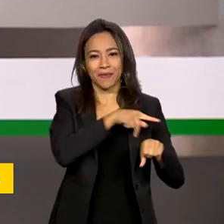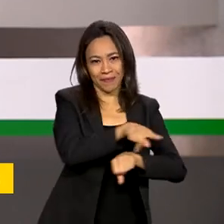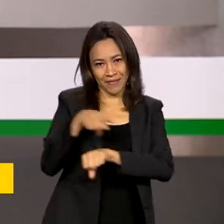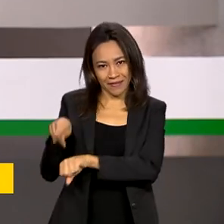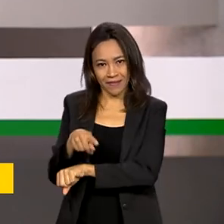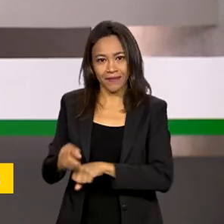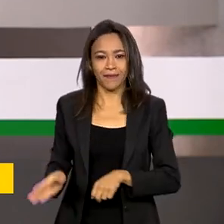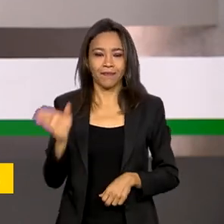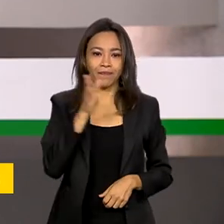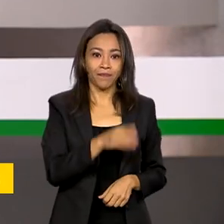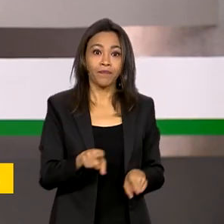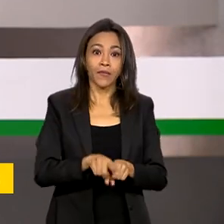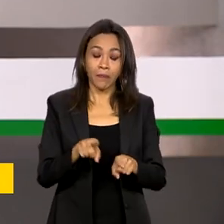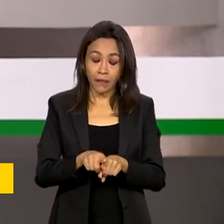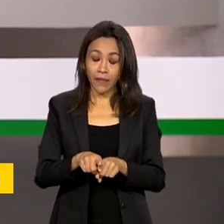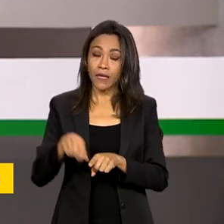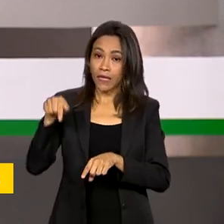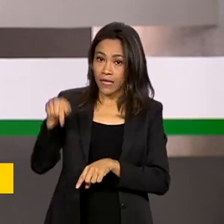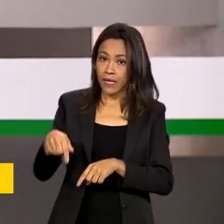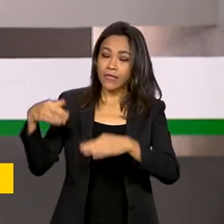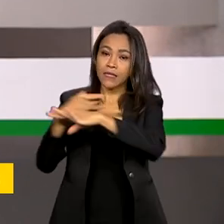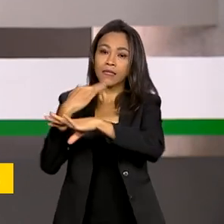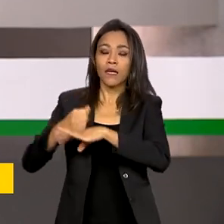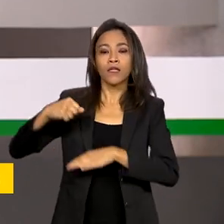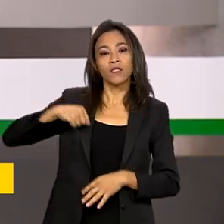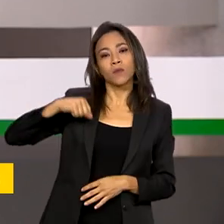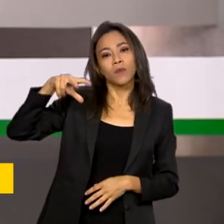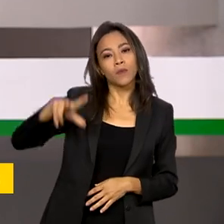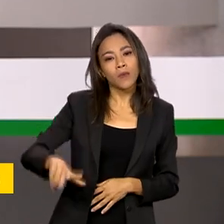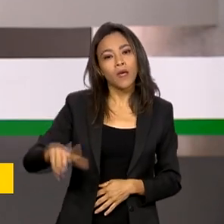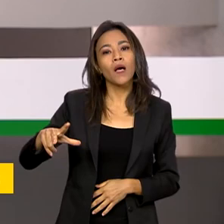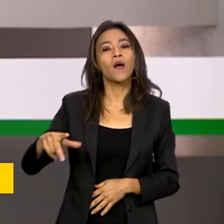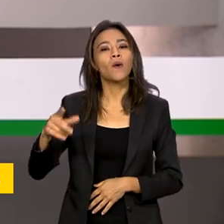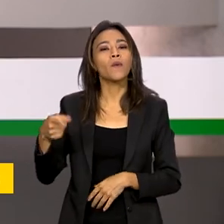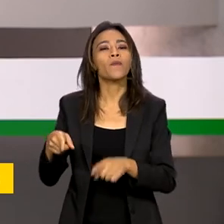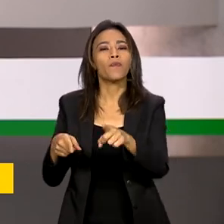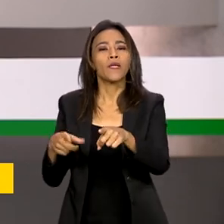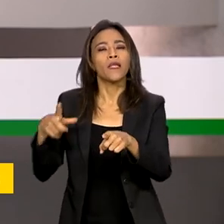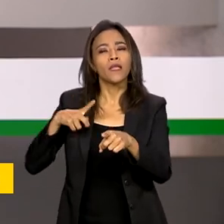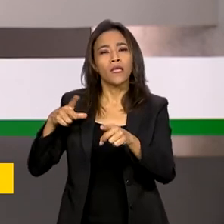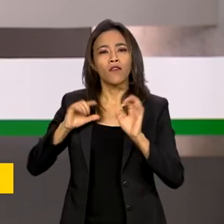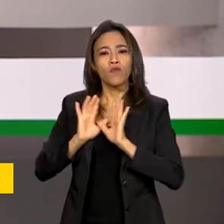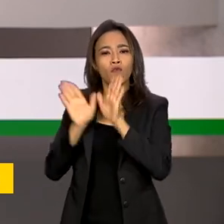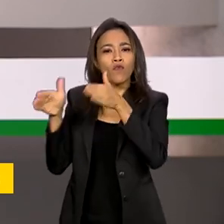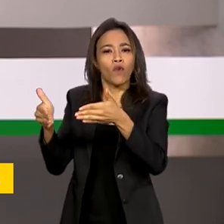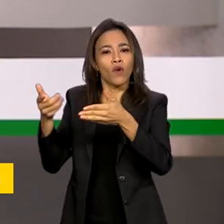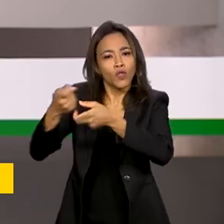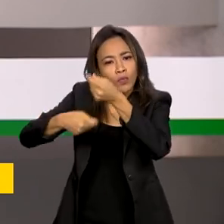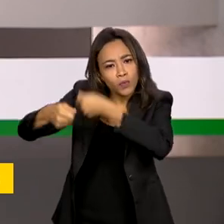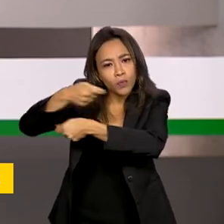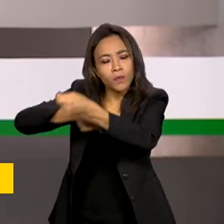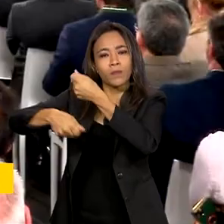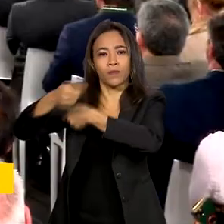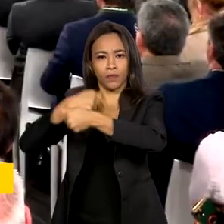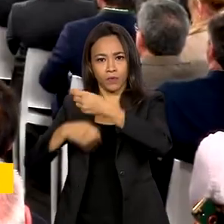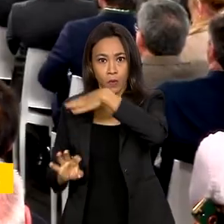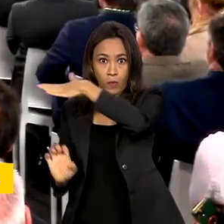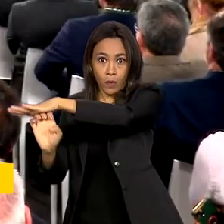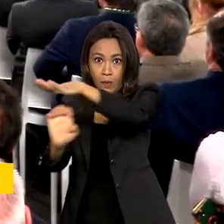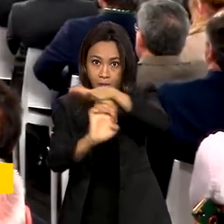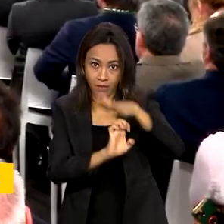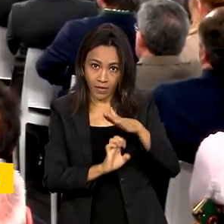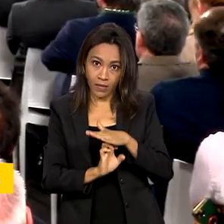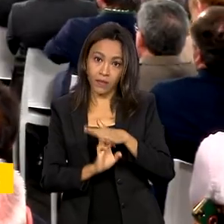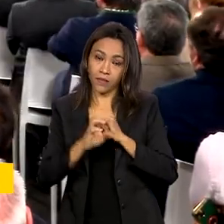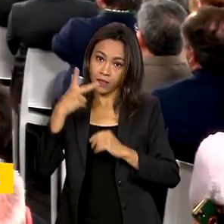E na cidade do Porto, em Portugal, Lula participou do Fórum de Negócios com empresários brasileiros e portugueses. Logo na